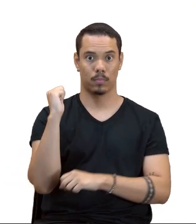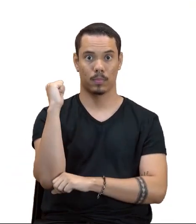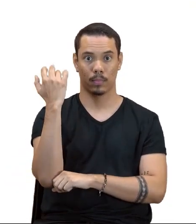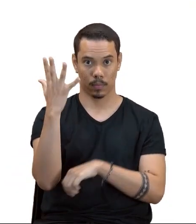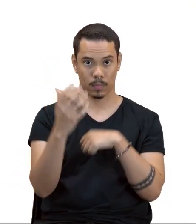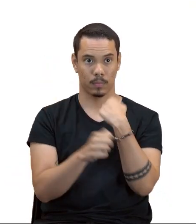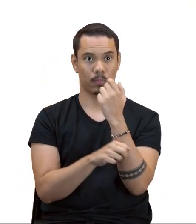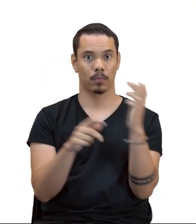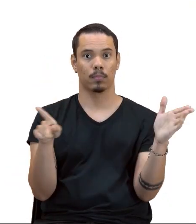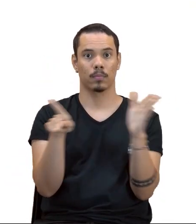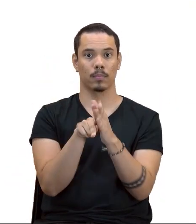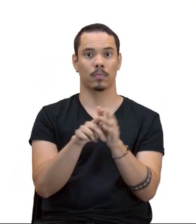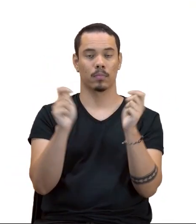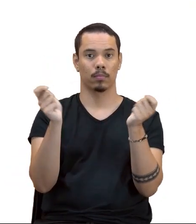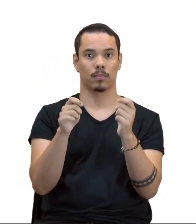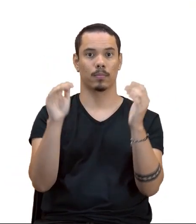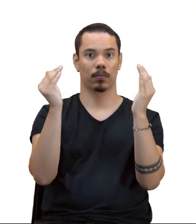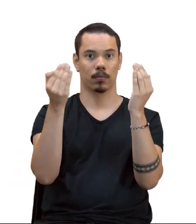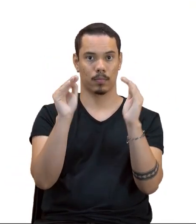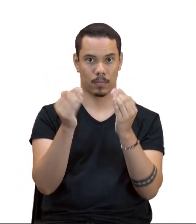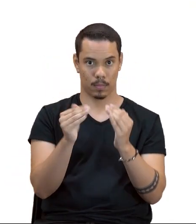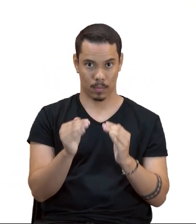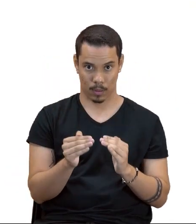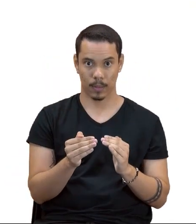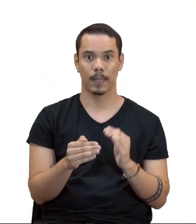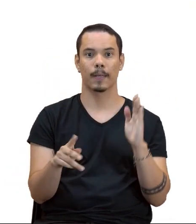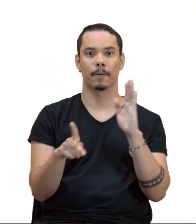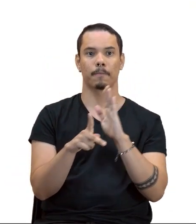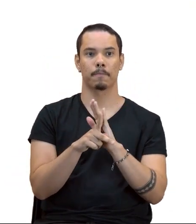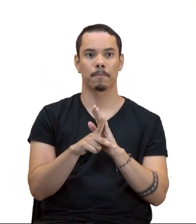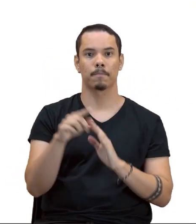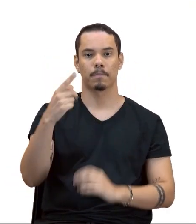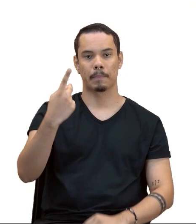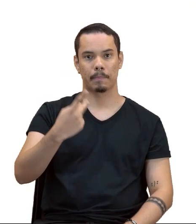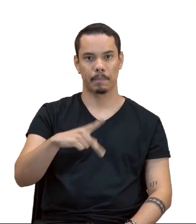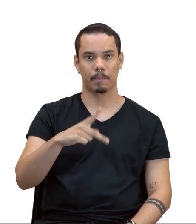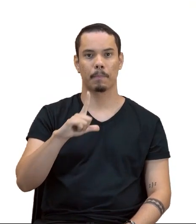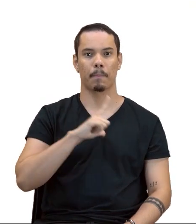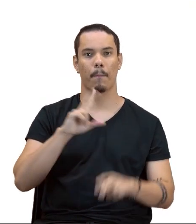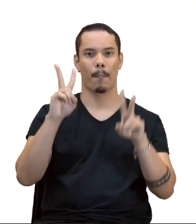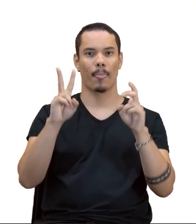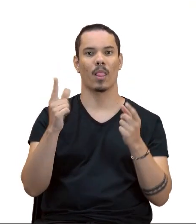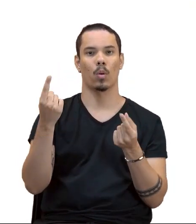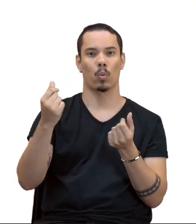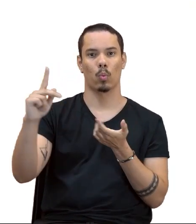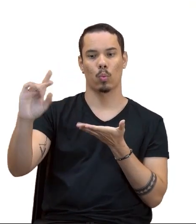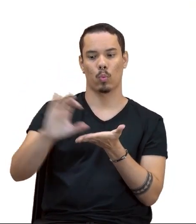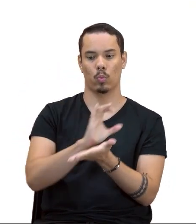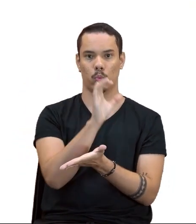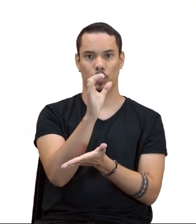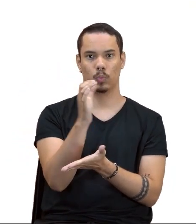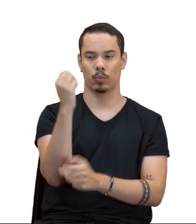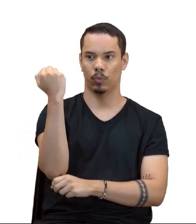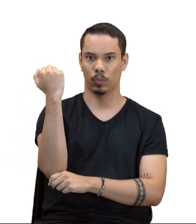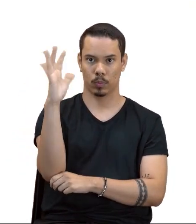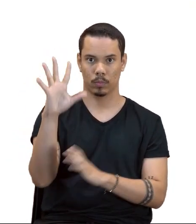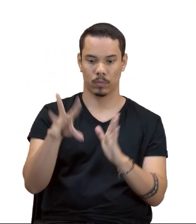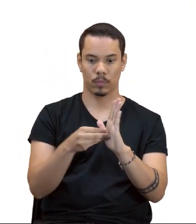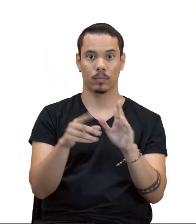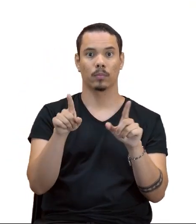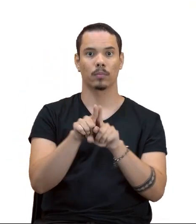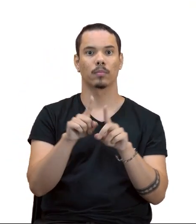possa avaliar a agricultura pioneira em termos de seu custo ambiental e chances